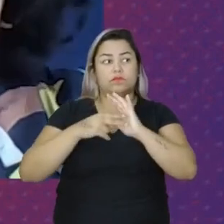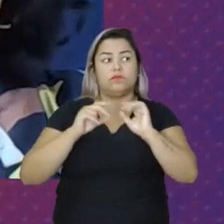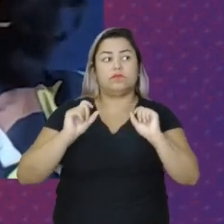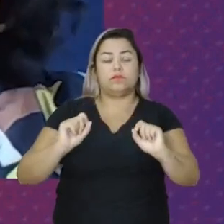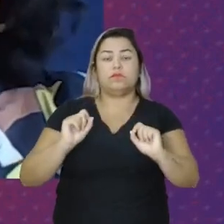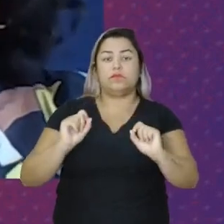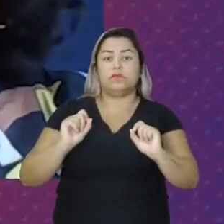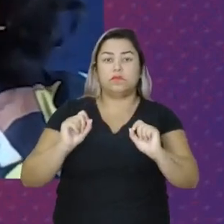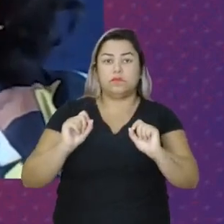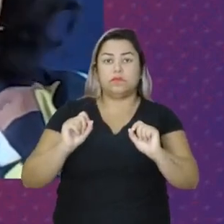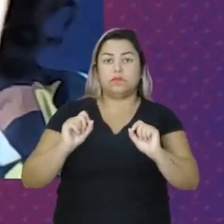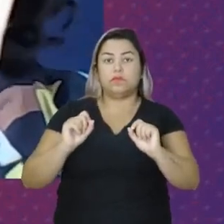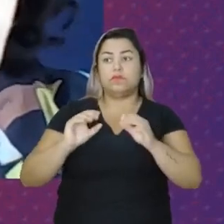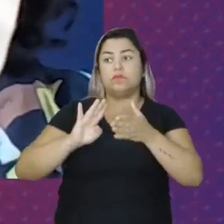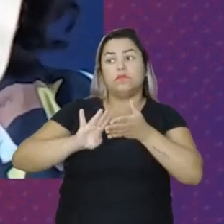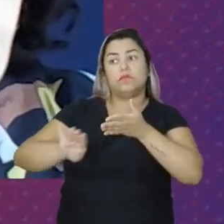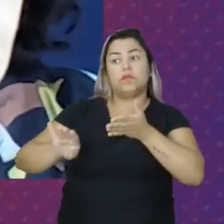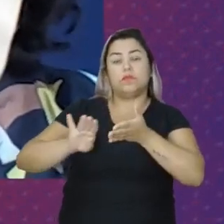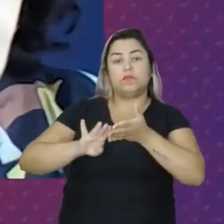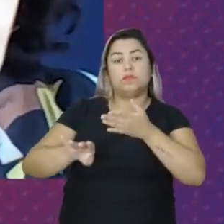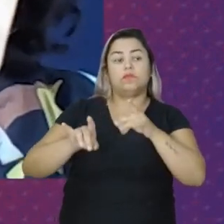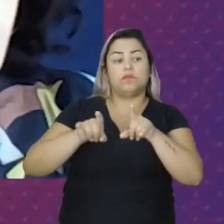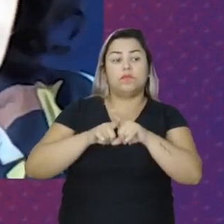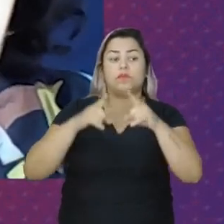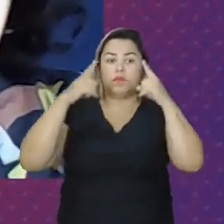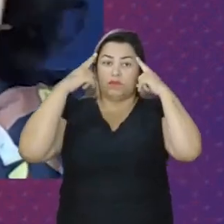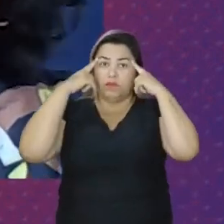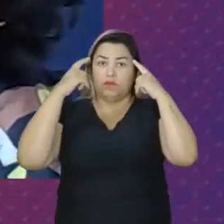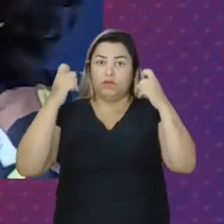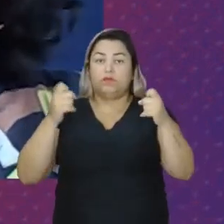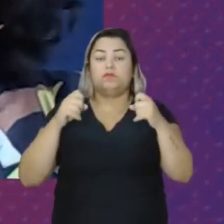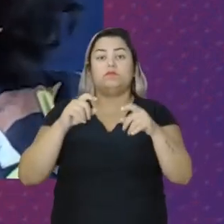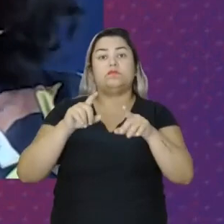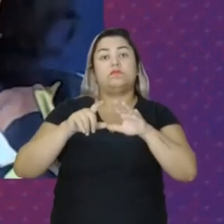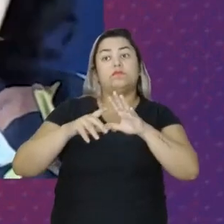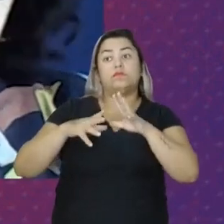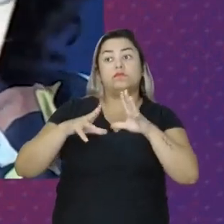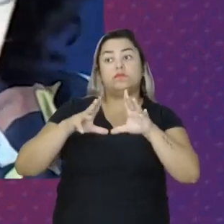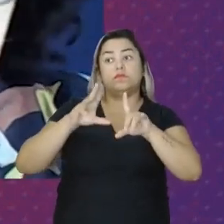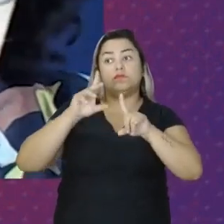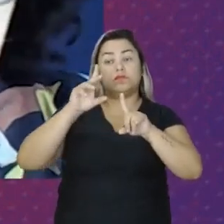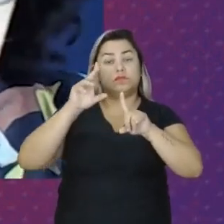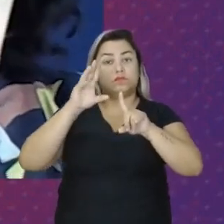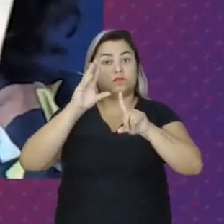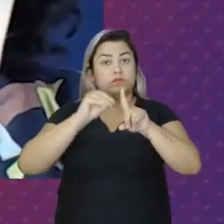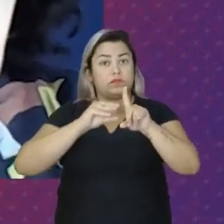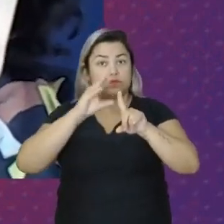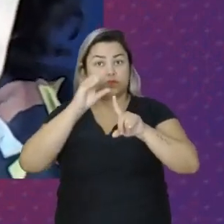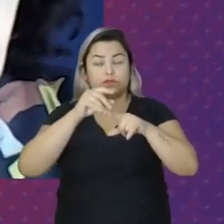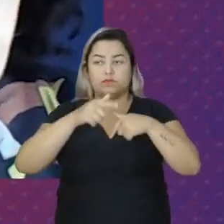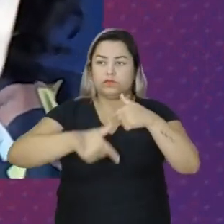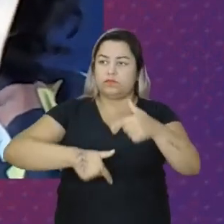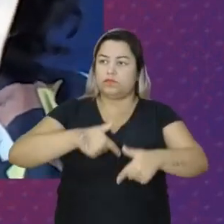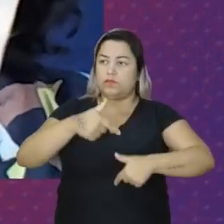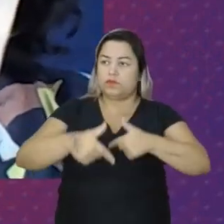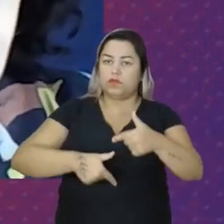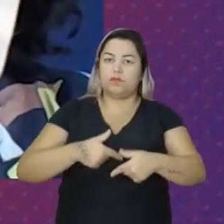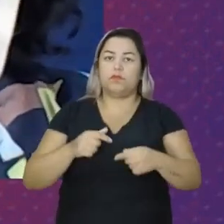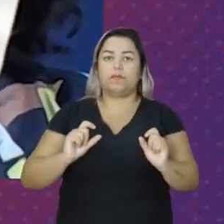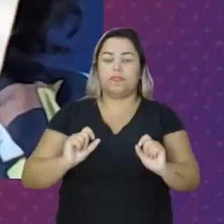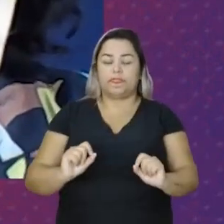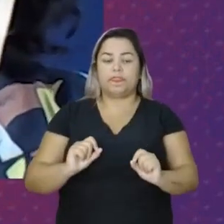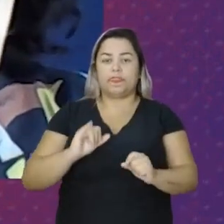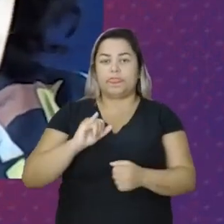que trata da eliminação da violência e do assédio no mundo do trabalho. Então, a